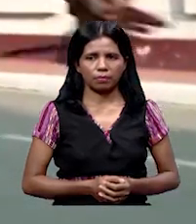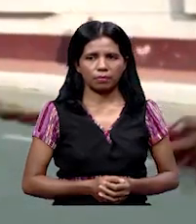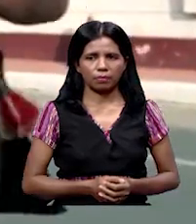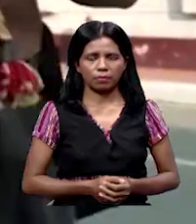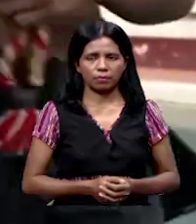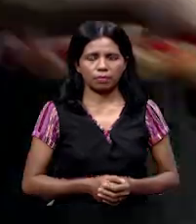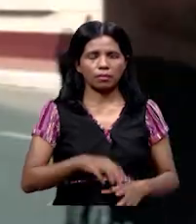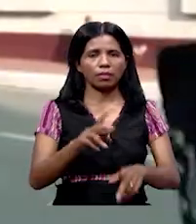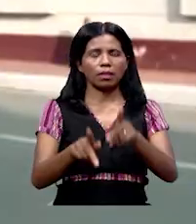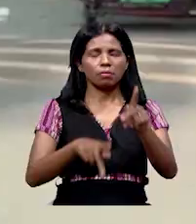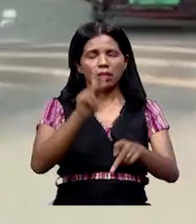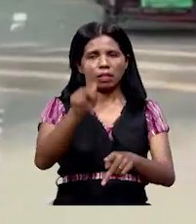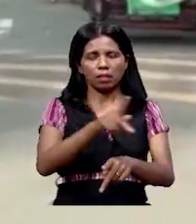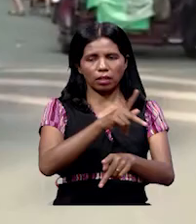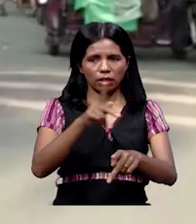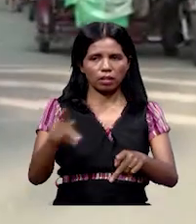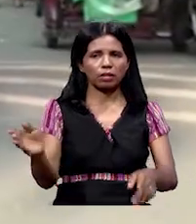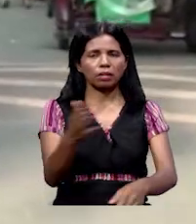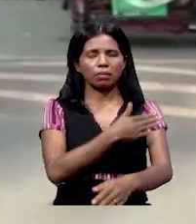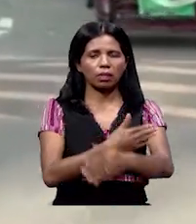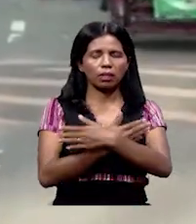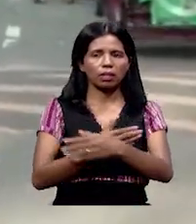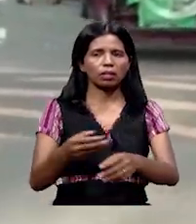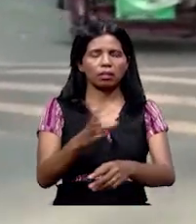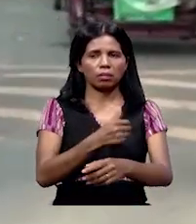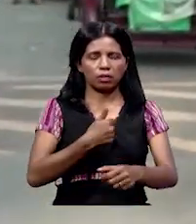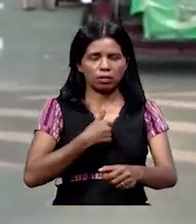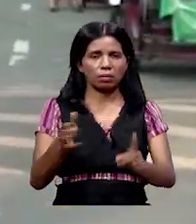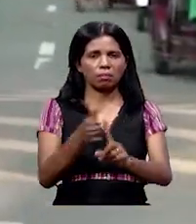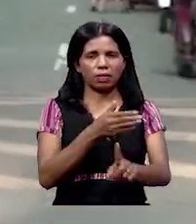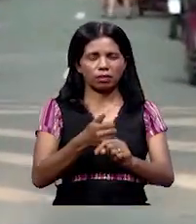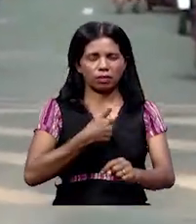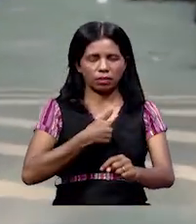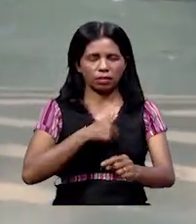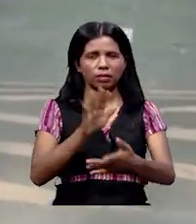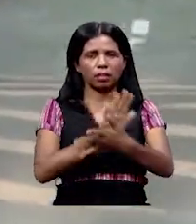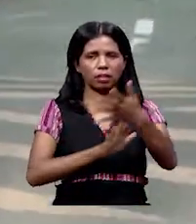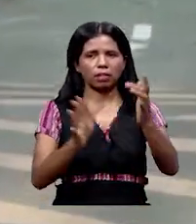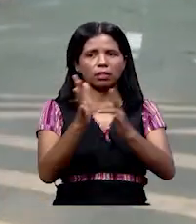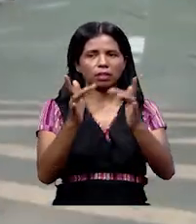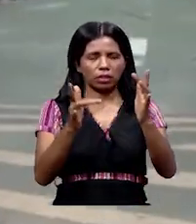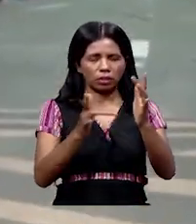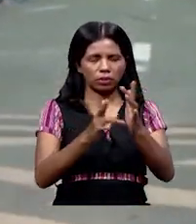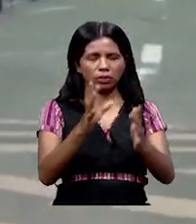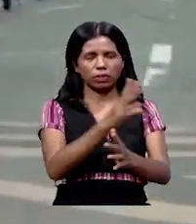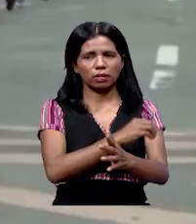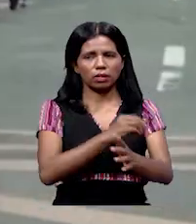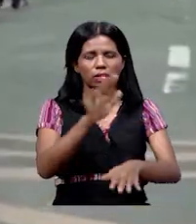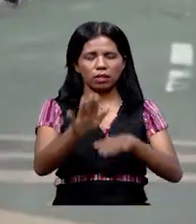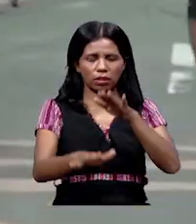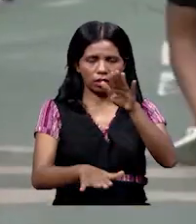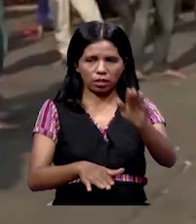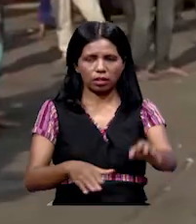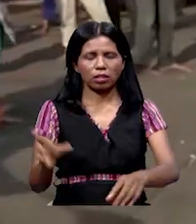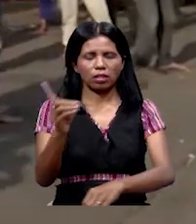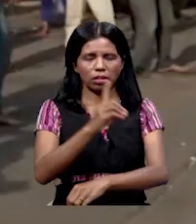Devoto Católico Filipina Bakuan Rasik hori comemora Jesus Cristo ne Paixão e a sexta-feira Santa ne. Devoto Sirene la Oentana durante